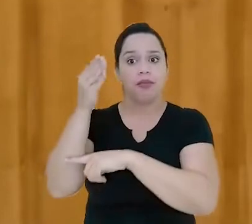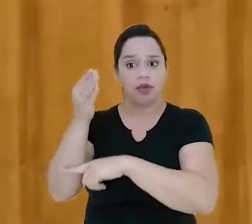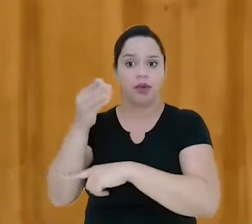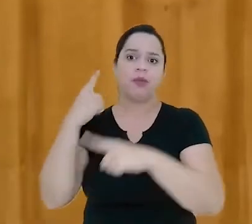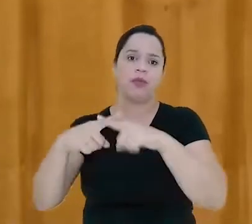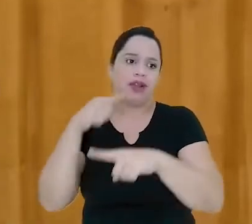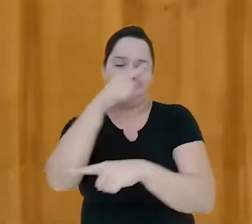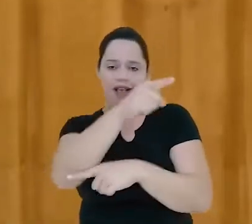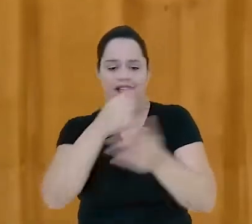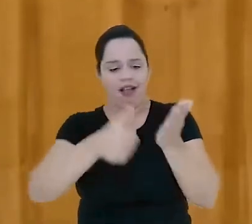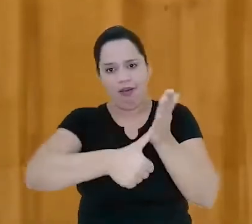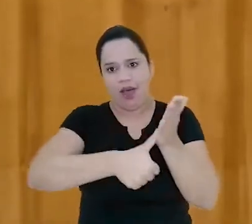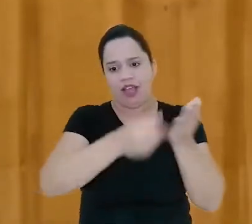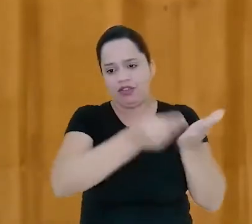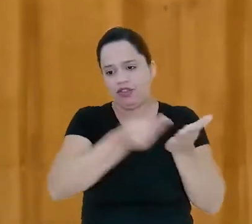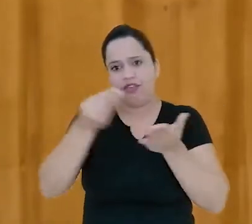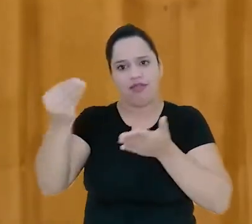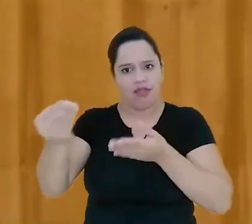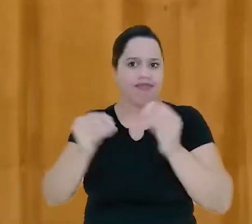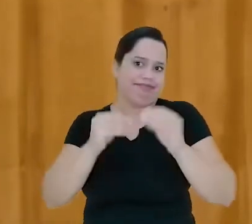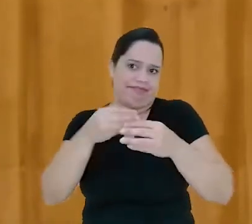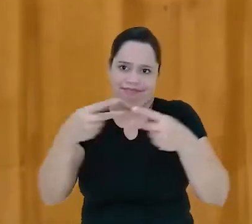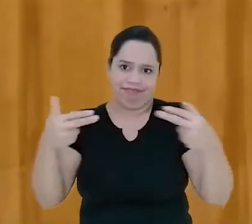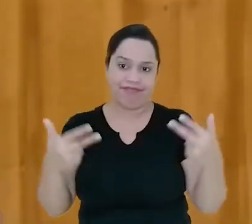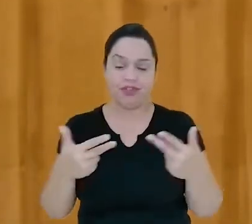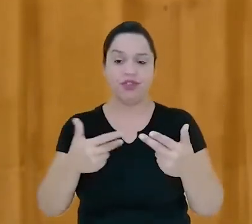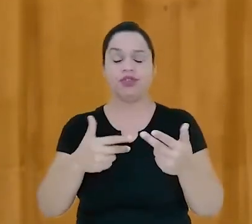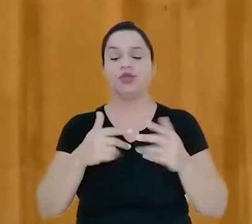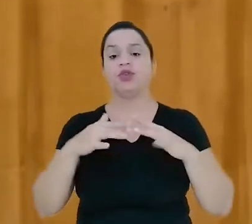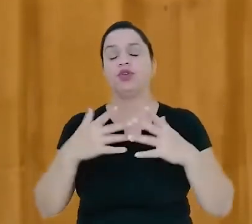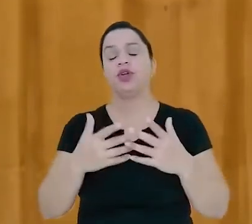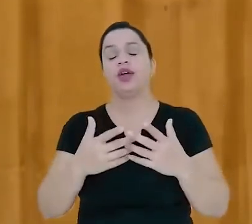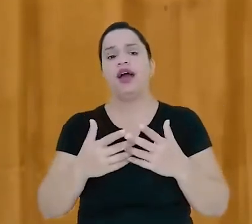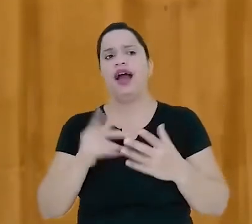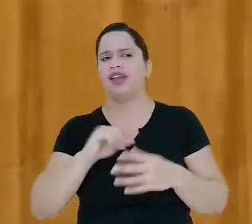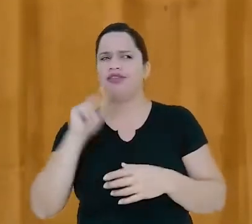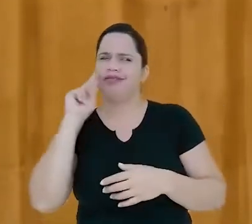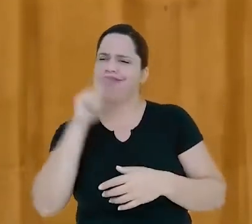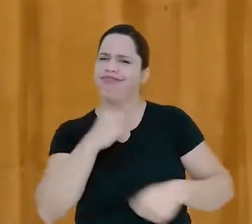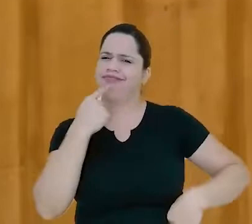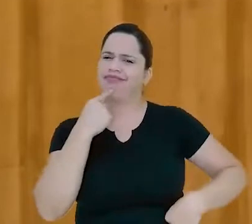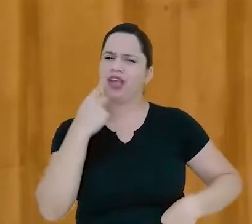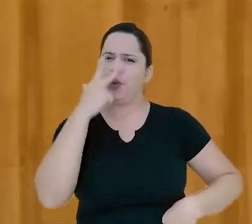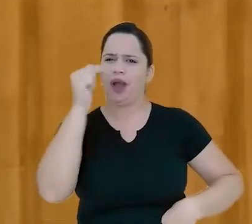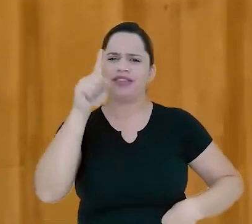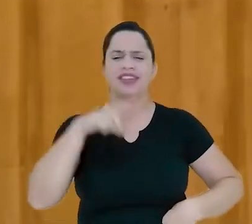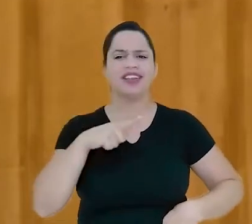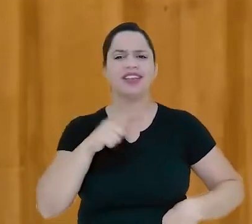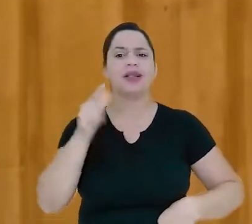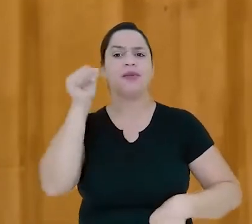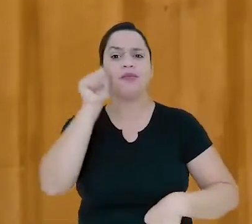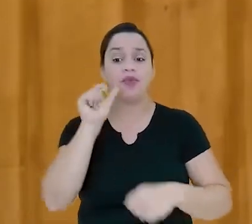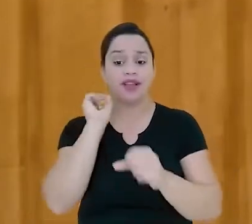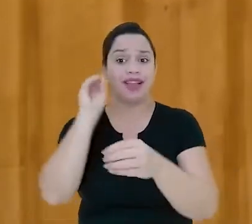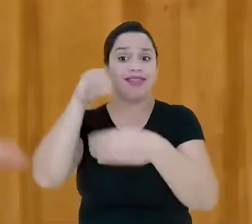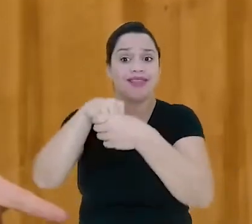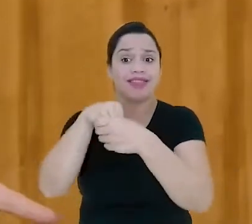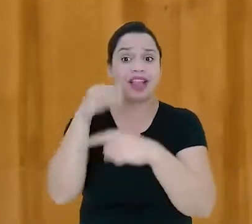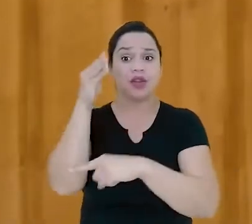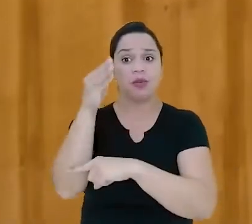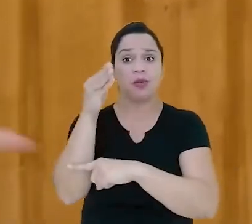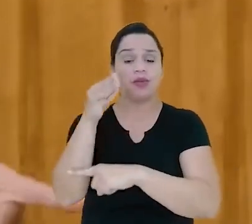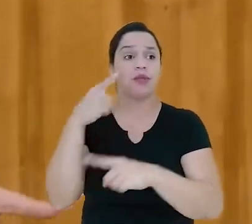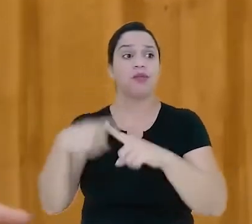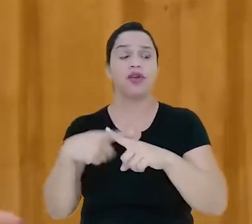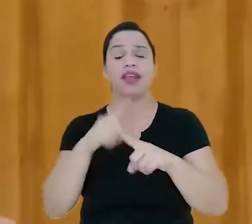do motel, eles dão RG, essas coisas, tudo, né? Uhum. Aí ela falou assim, Patrícia, eu acho que eles estão se encontrando com a mulher lá dentro. Acho que as mulheres vão lá